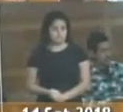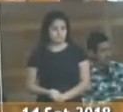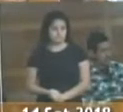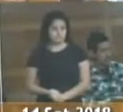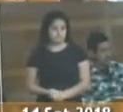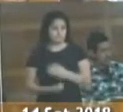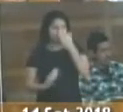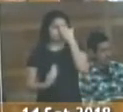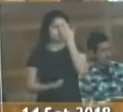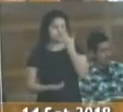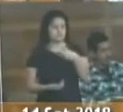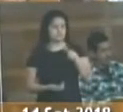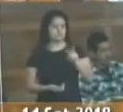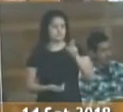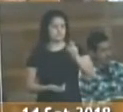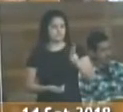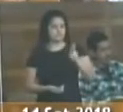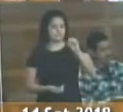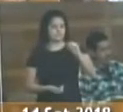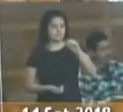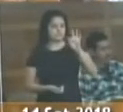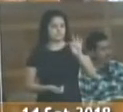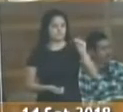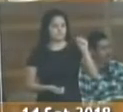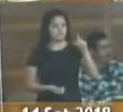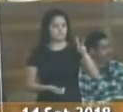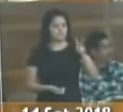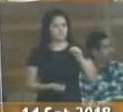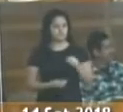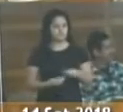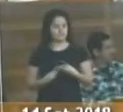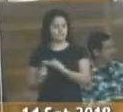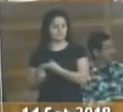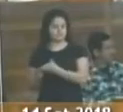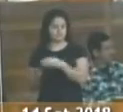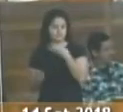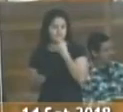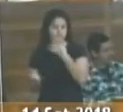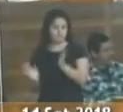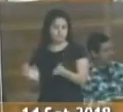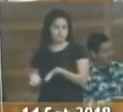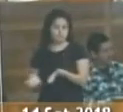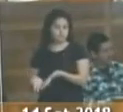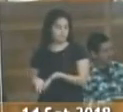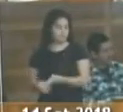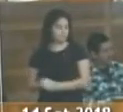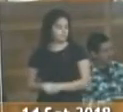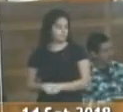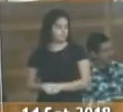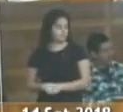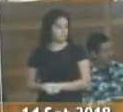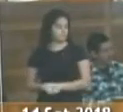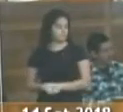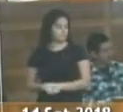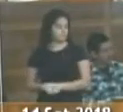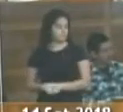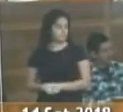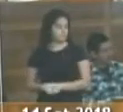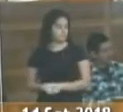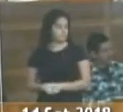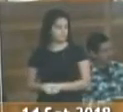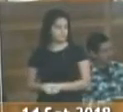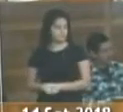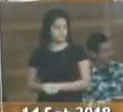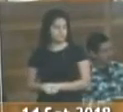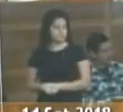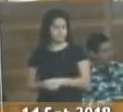Obrigado, Gustavo. Vou passar a palavra agora, Gustavo. Agora quem? O vereador da Câmara